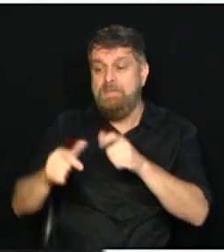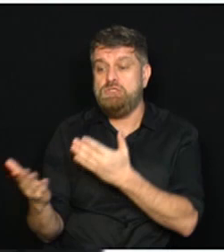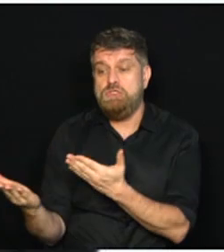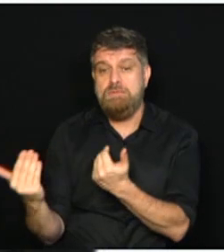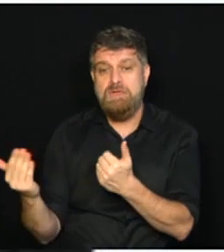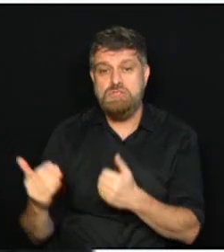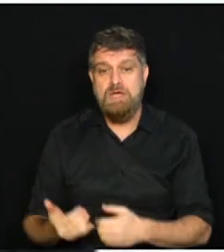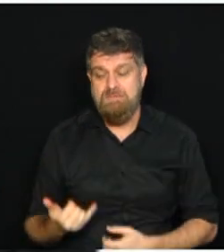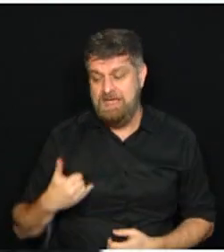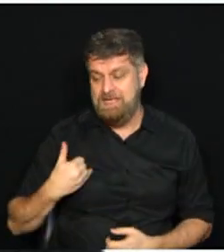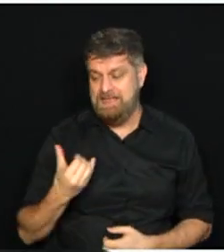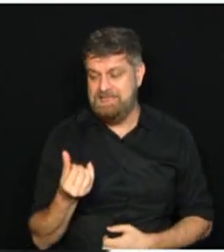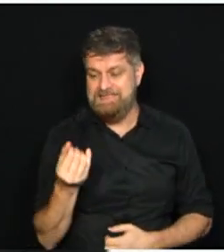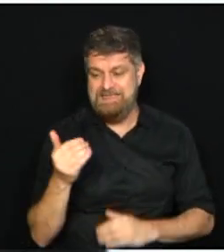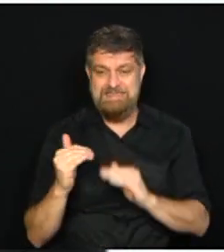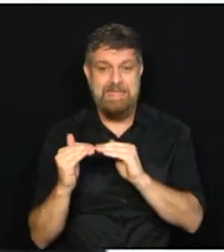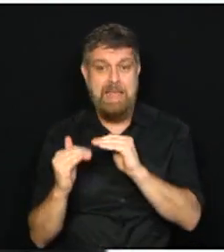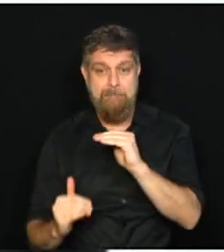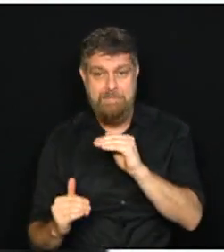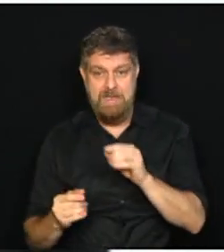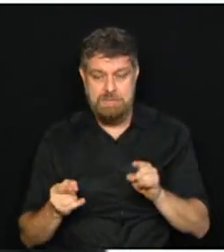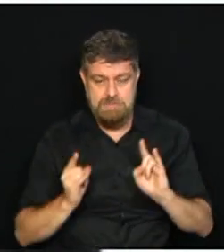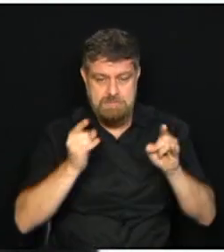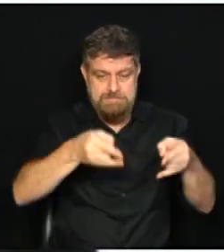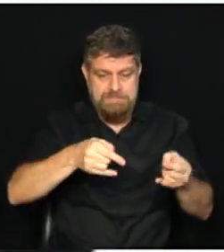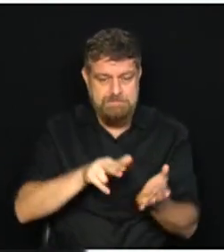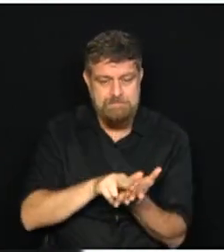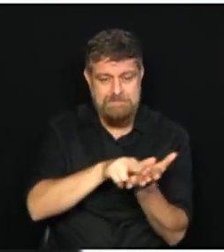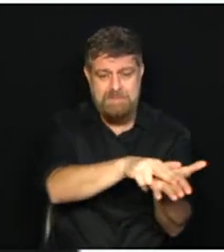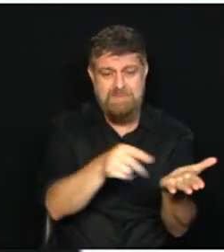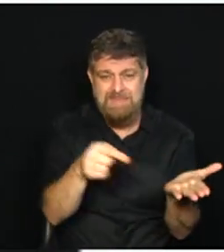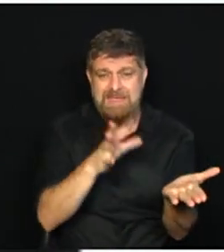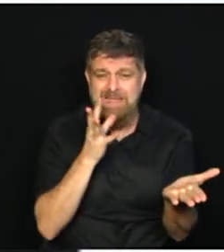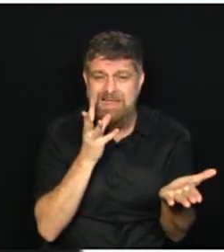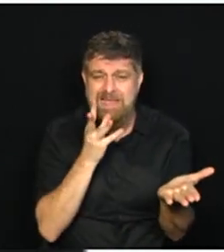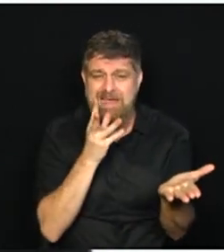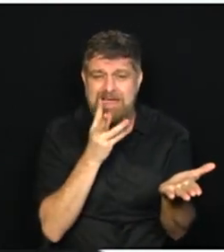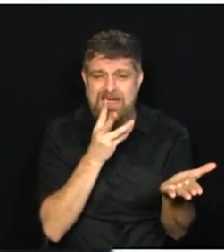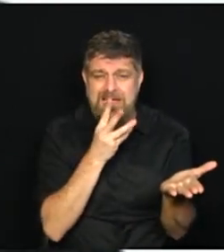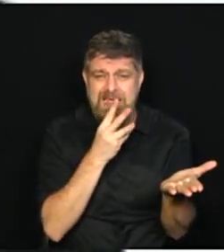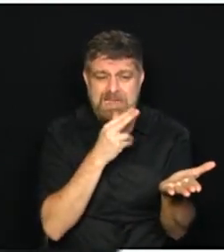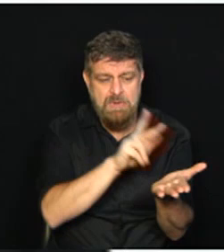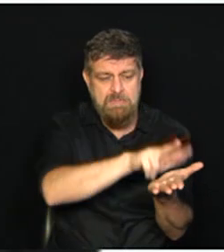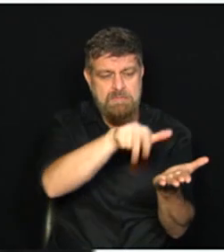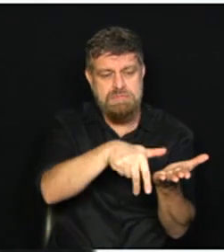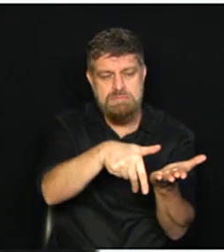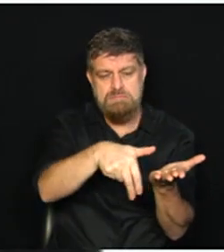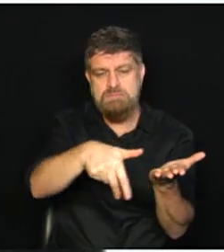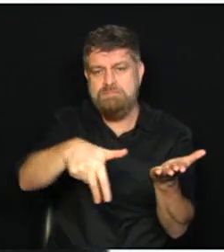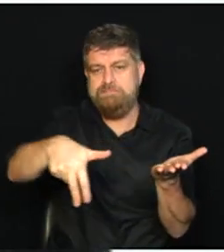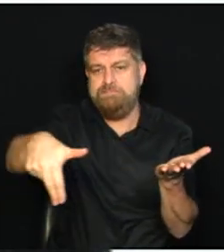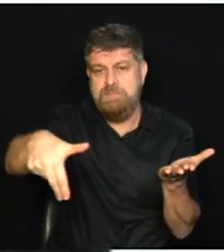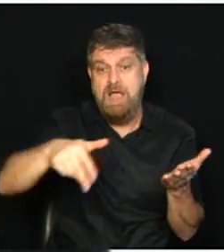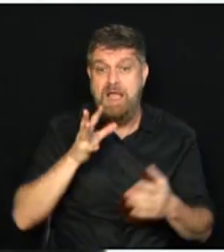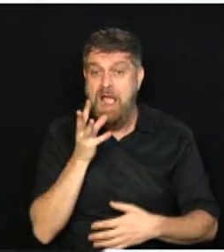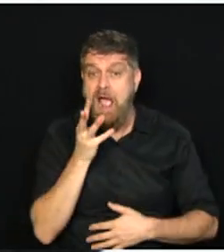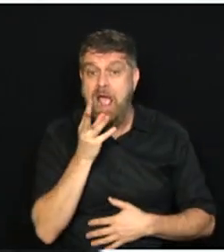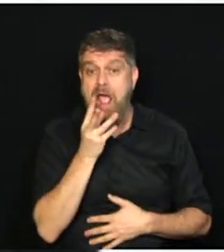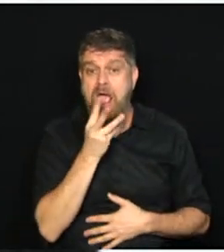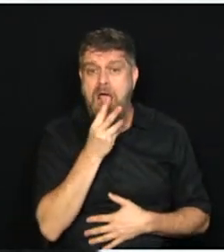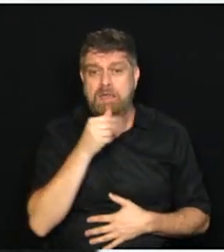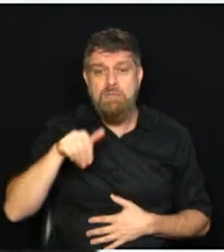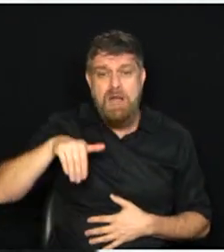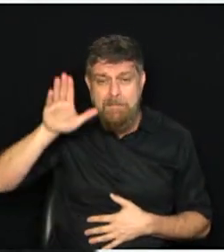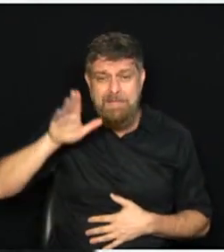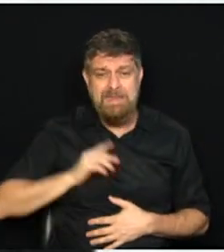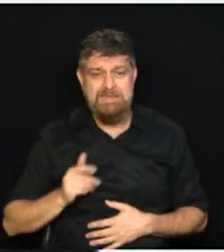abaixo de 60 anos. E esses pacientes estão demorando mais tempo para receber alta em UTI. E a avaliação da Secretaria